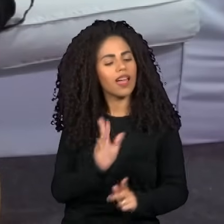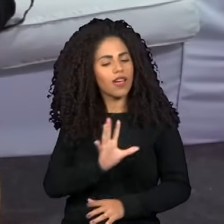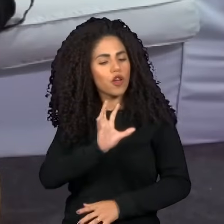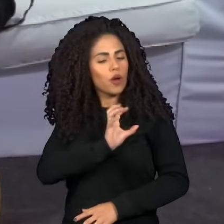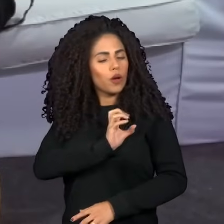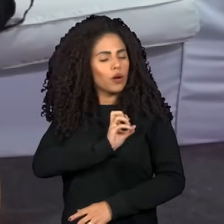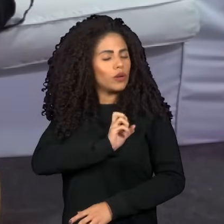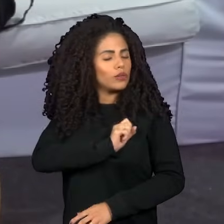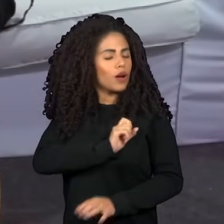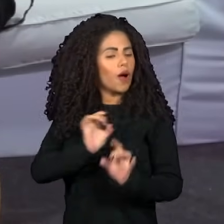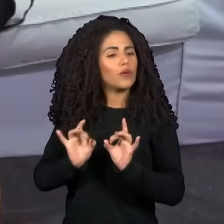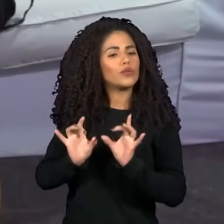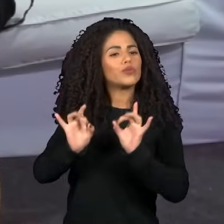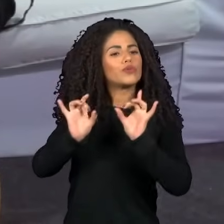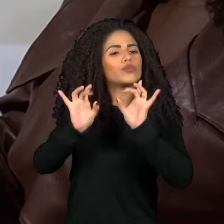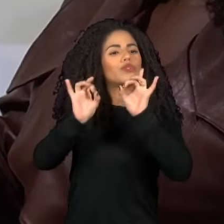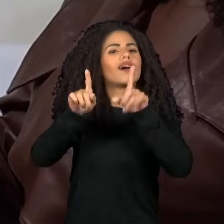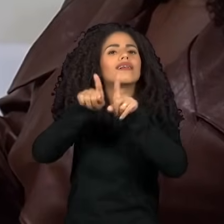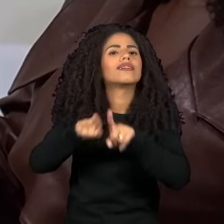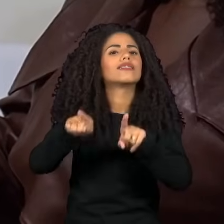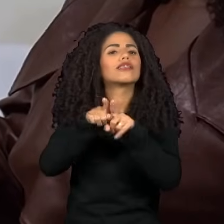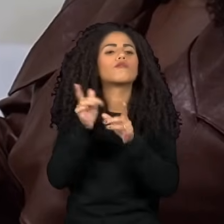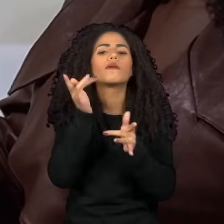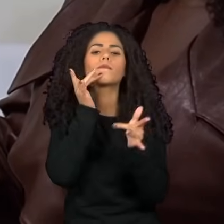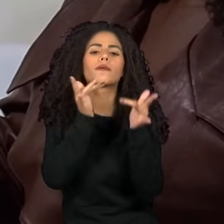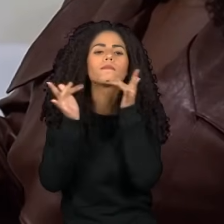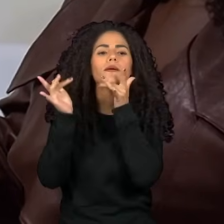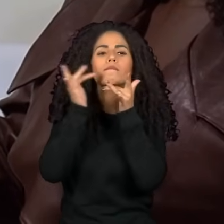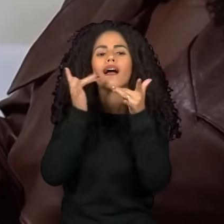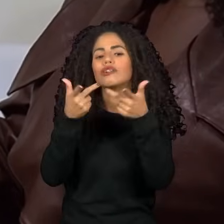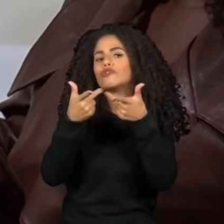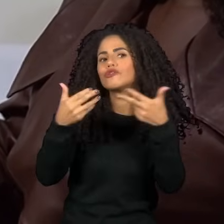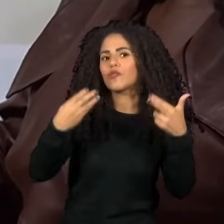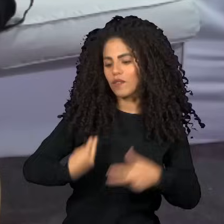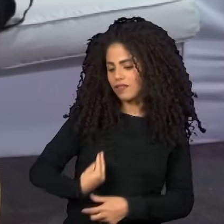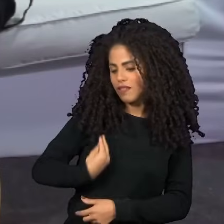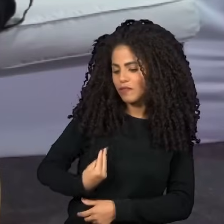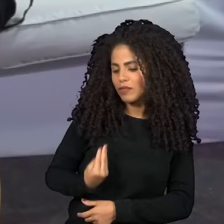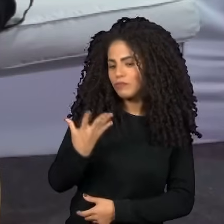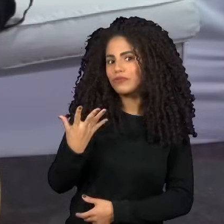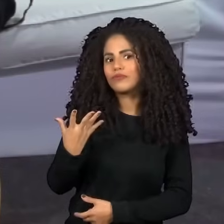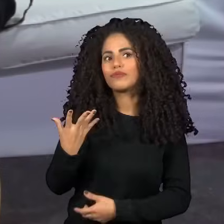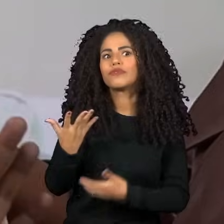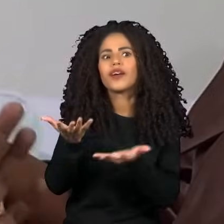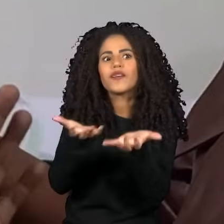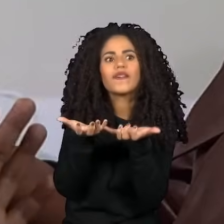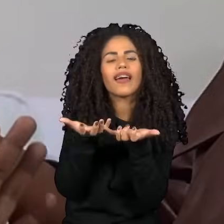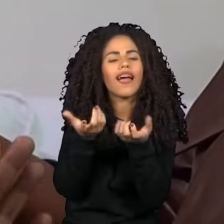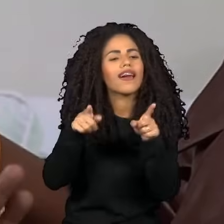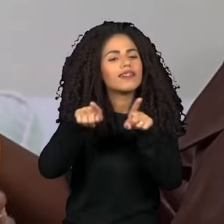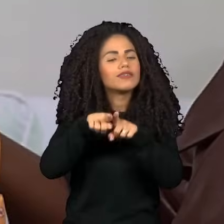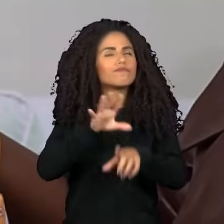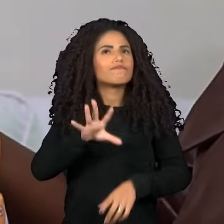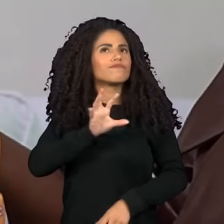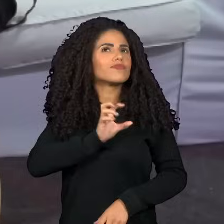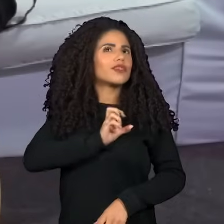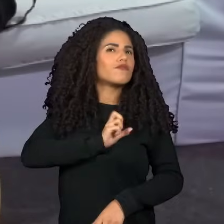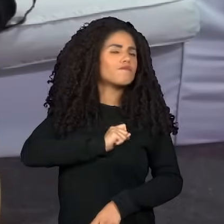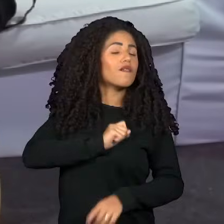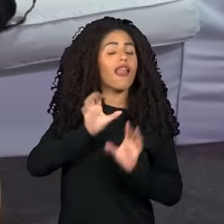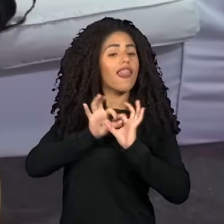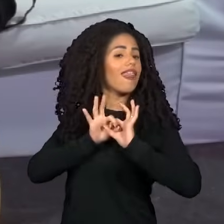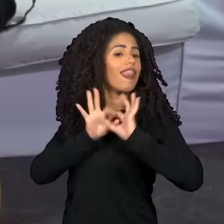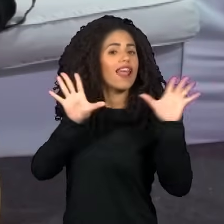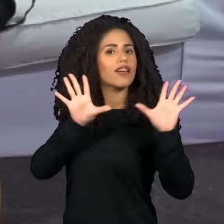uníssono, quero viver também as delícias que do mistério da surpresa que muitas vezes a gente não sabe. Mas eu acho que eu quero poder viver um amor relaxado, assim.